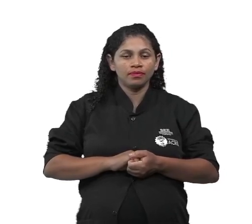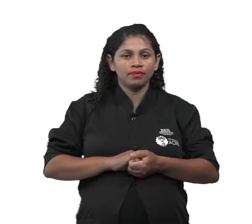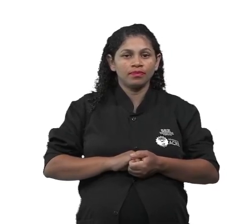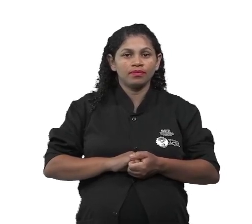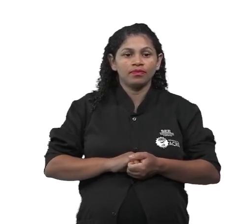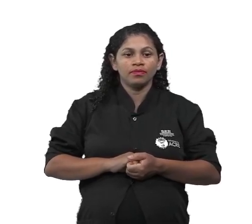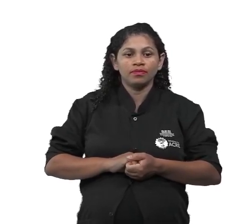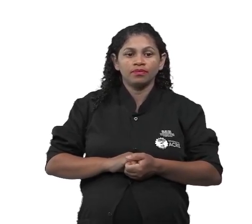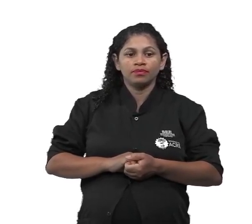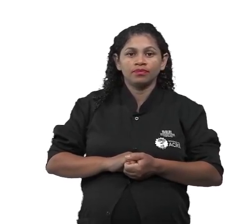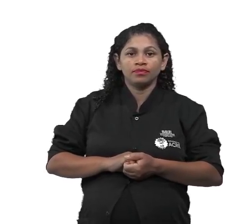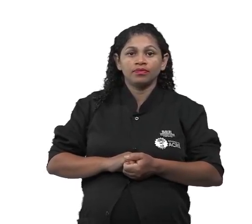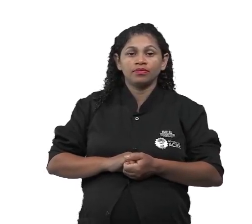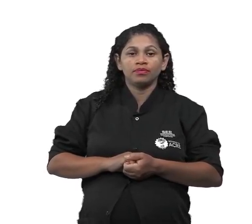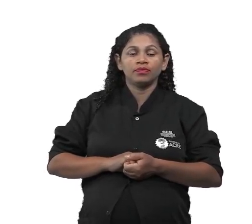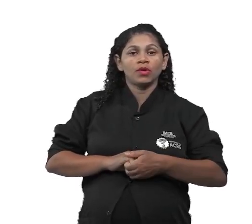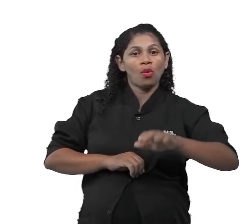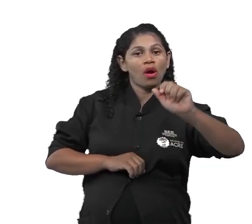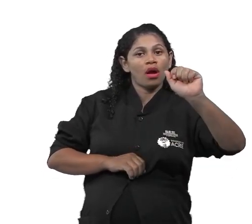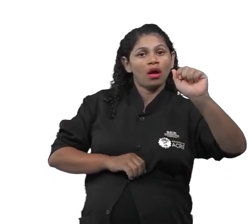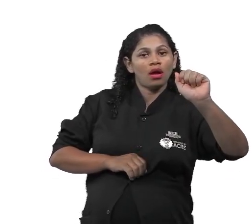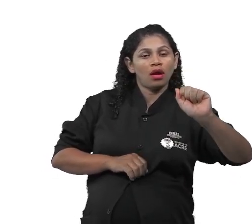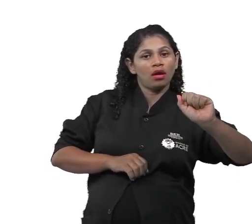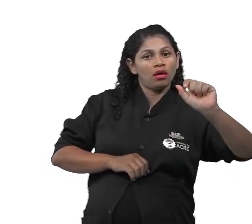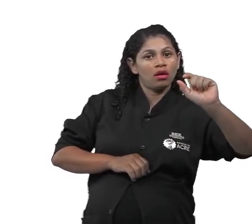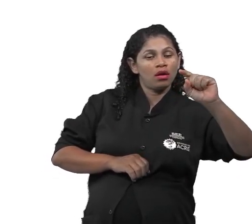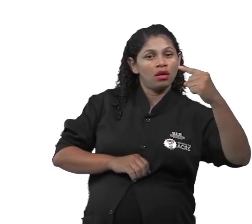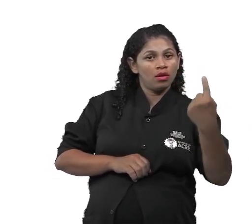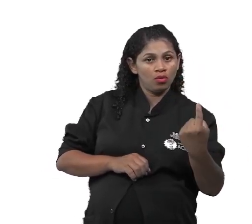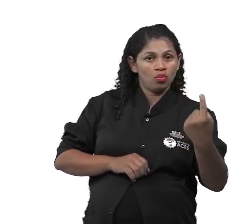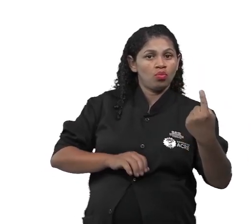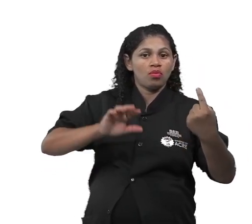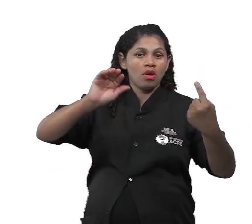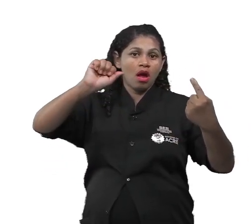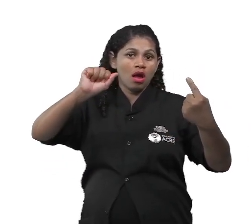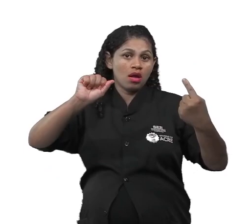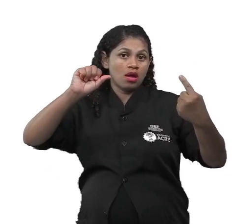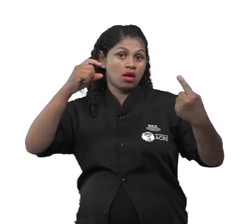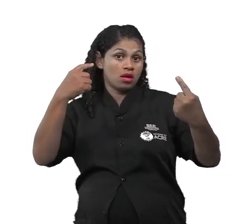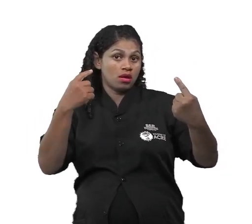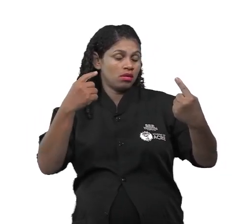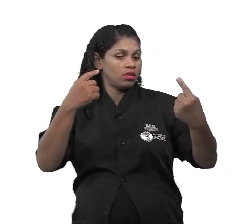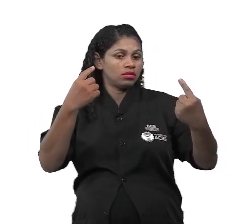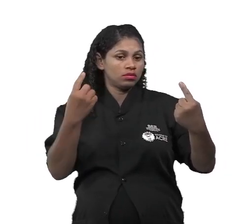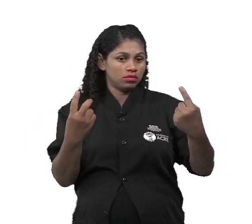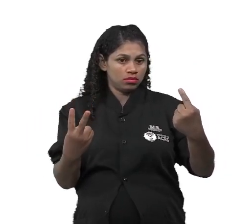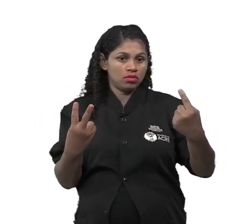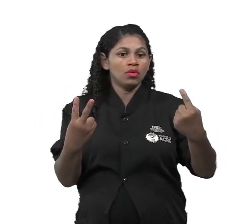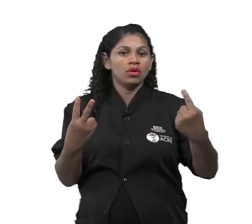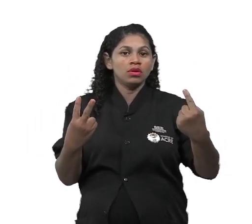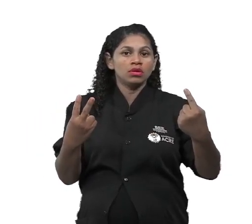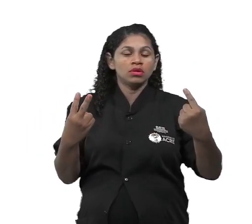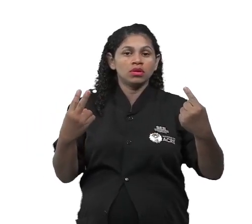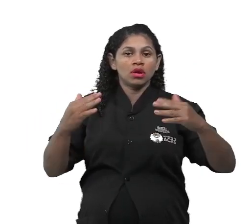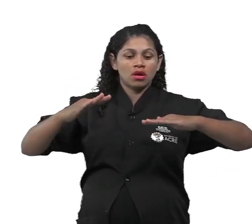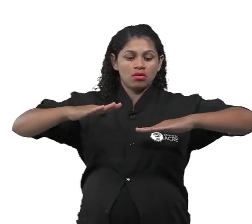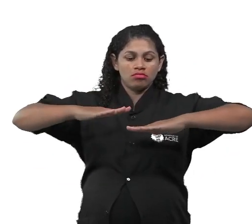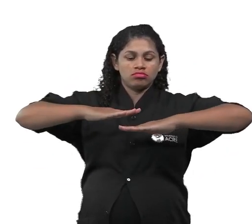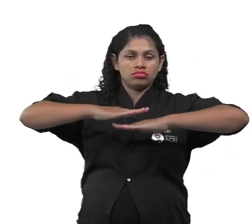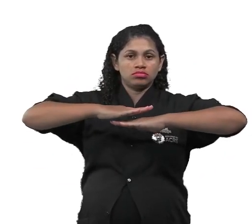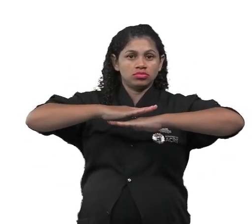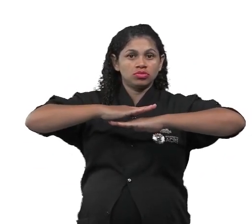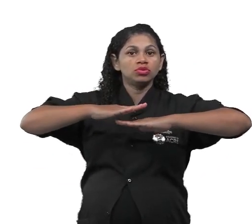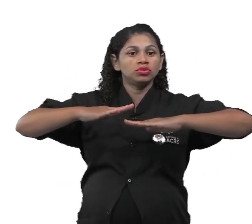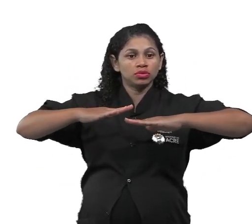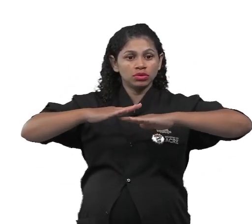A2 aqui e A1, que são as intersecções do sólido A